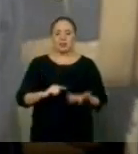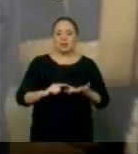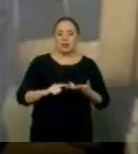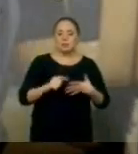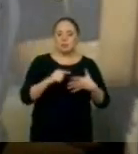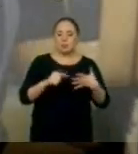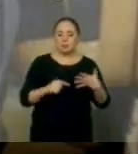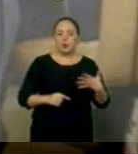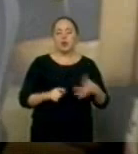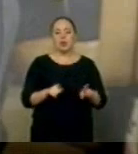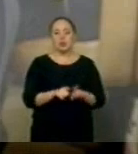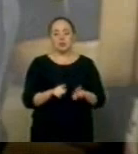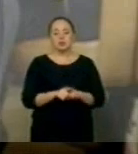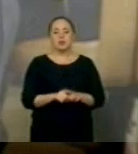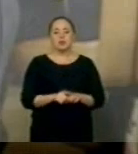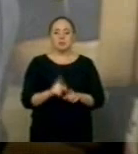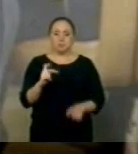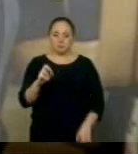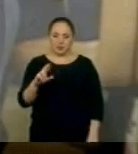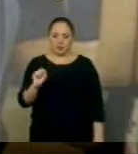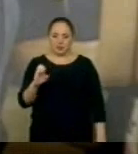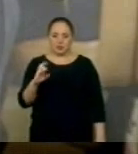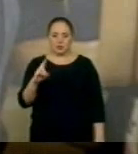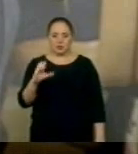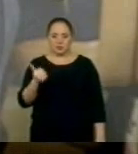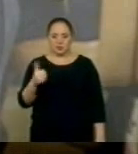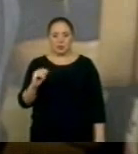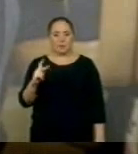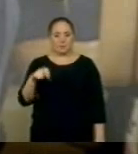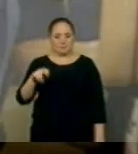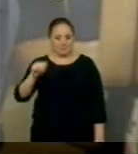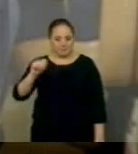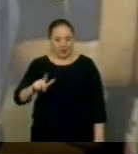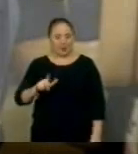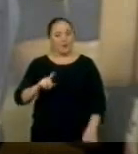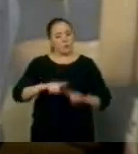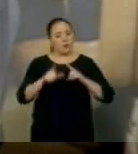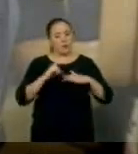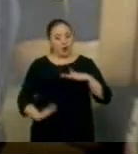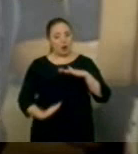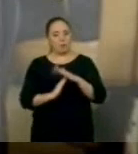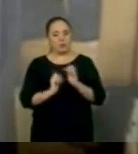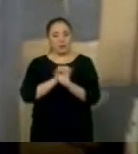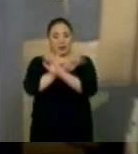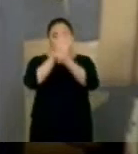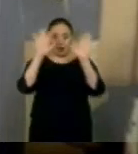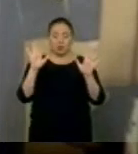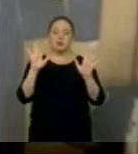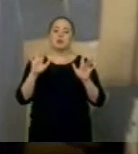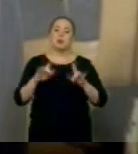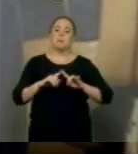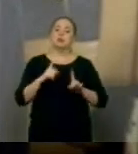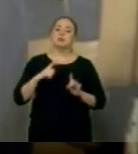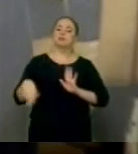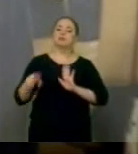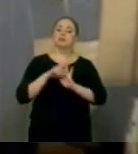foro, da persecução penal, que é viável, sim, porém viável dentro de limites claros, porém viável dentro de